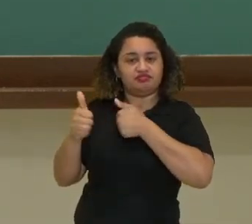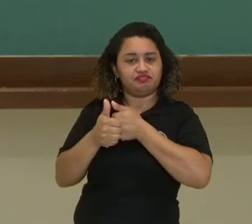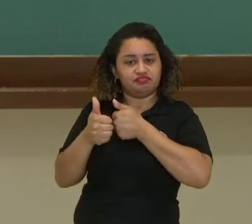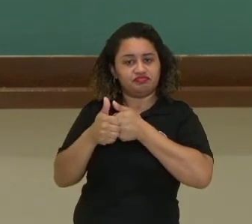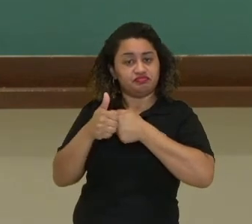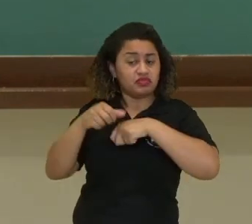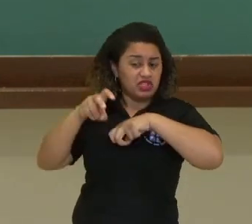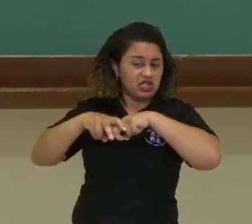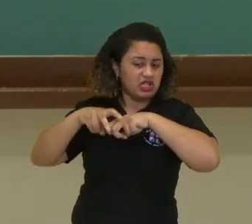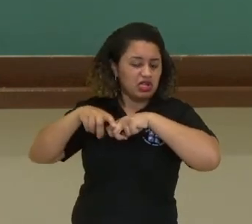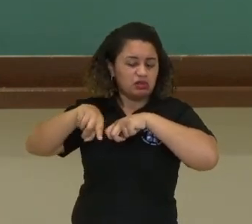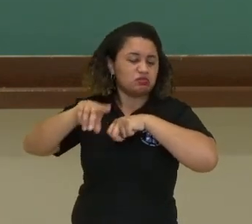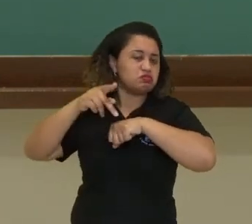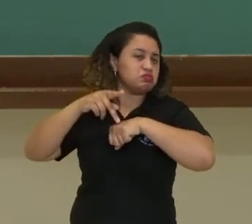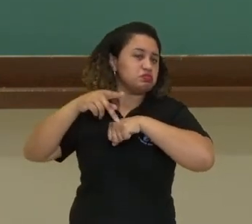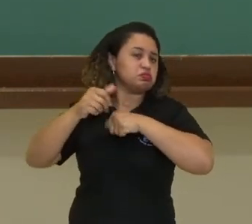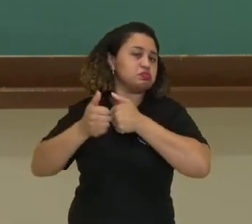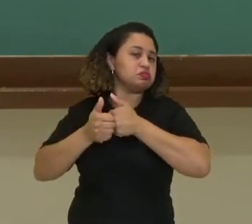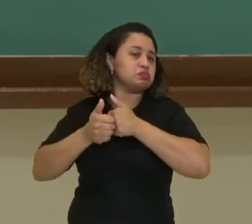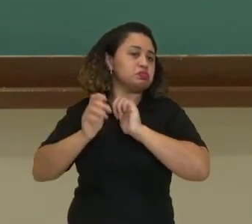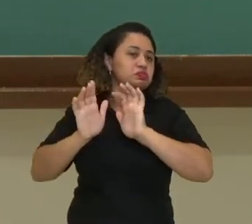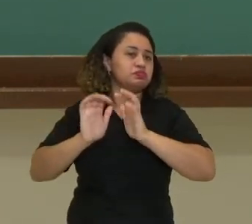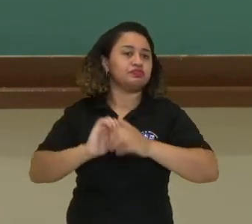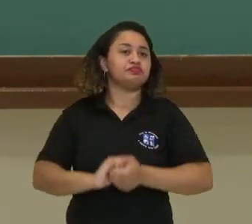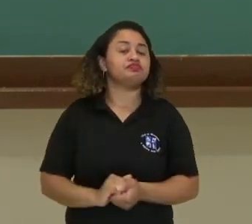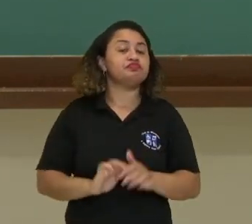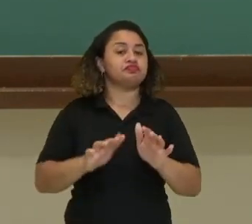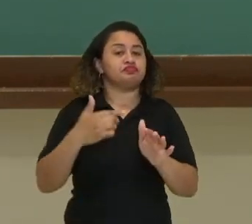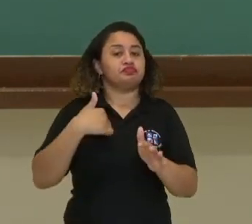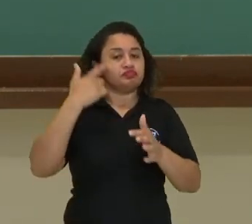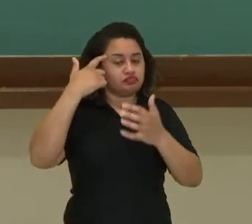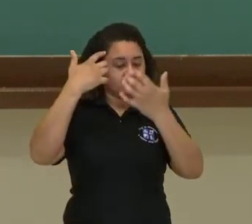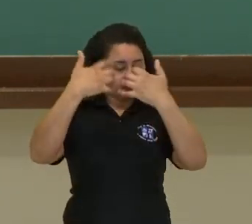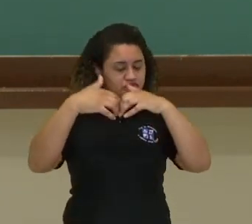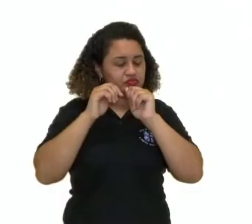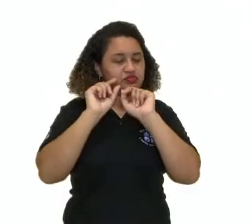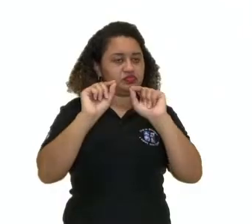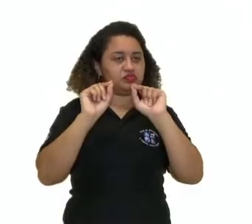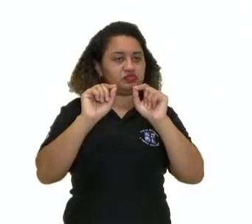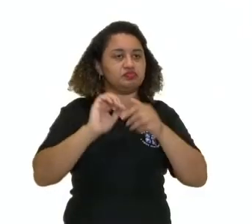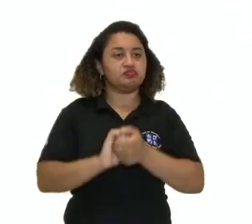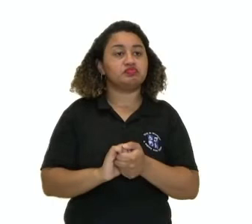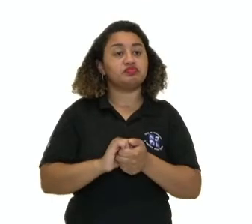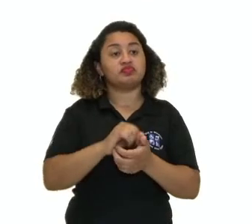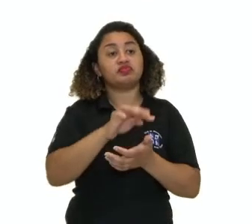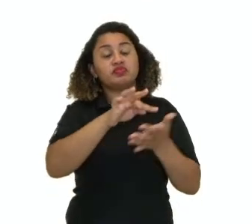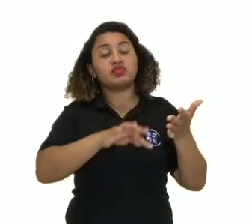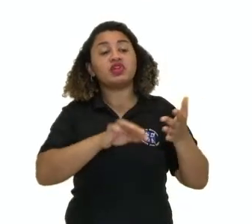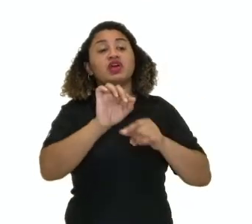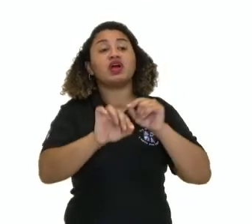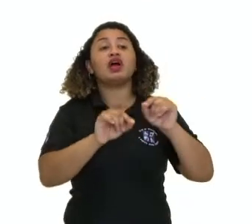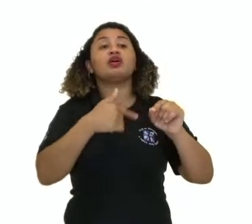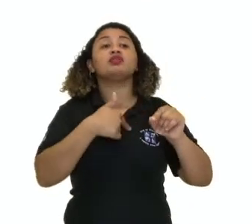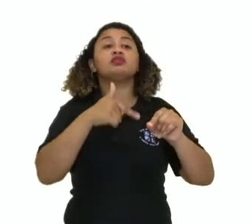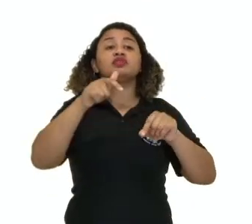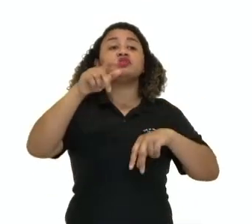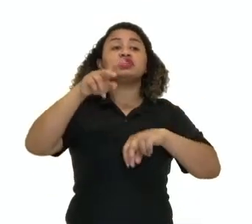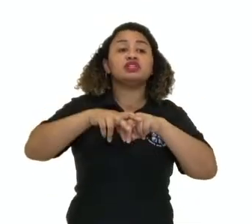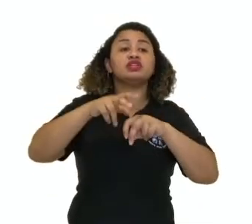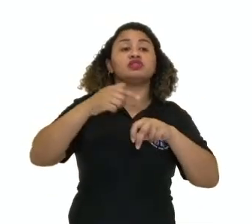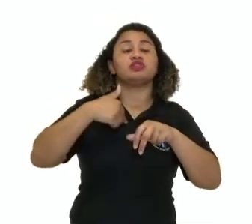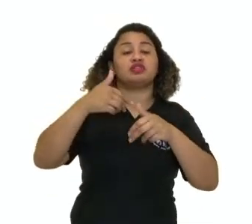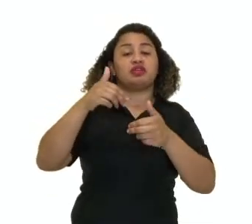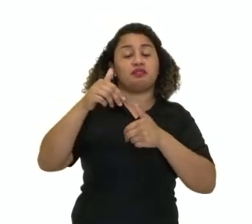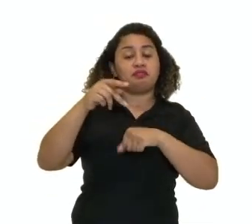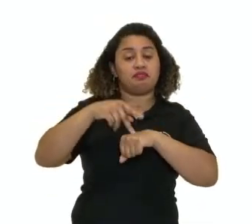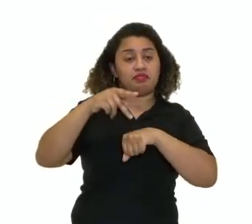sentado na pedra, né? Vamos pensar juntos. O eu lírico fala de alguém que se sentou em uma pedra para olhar o mar.